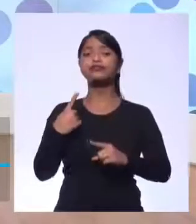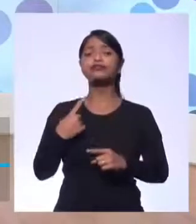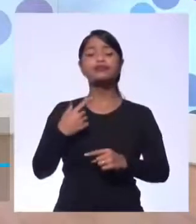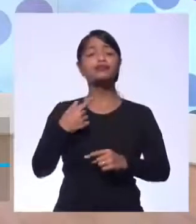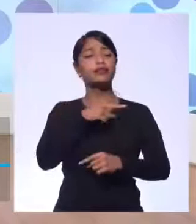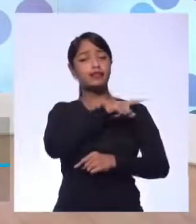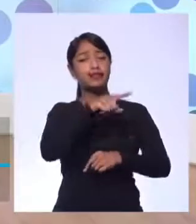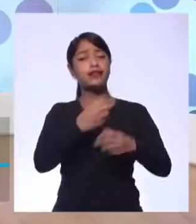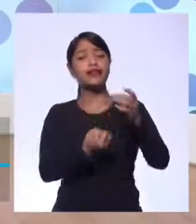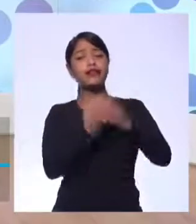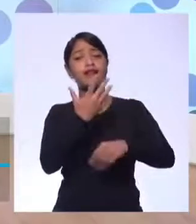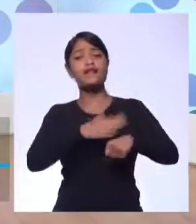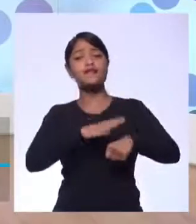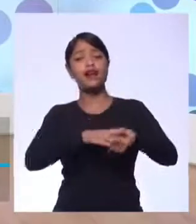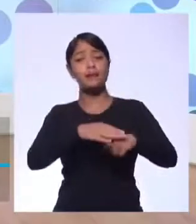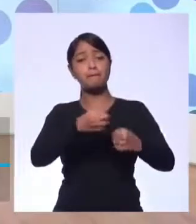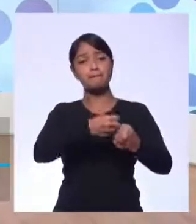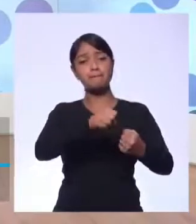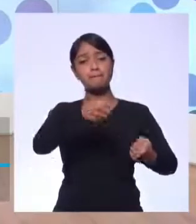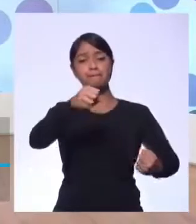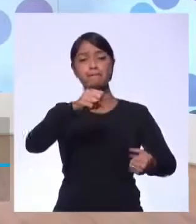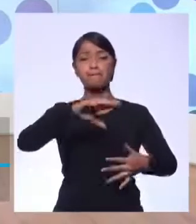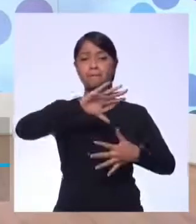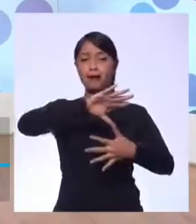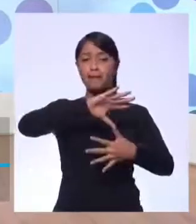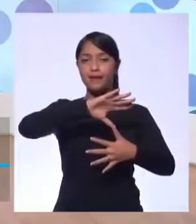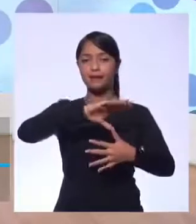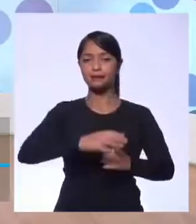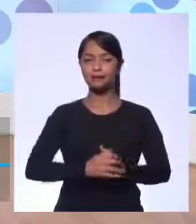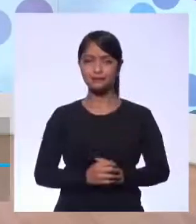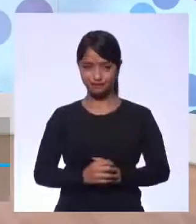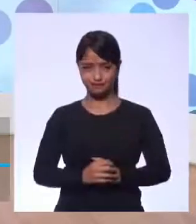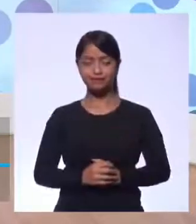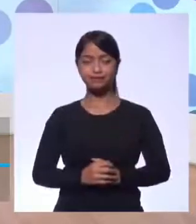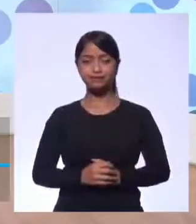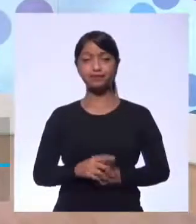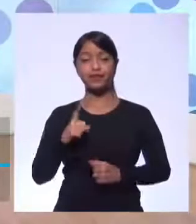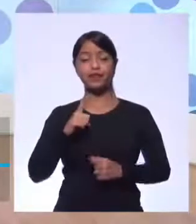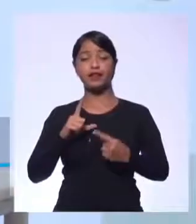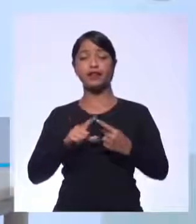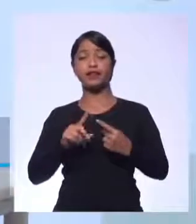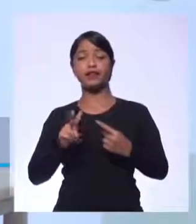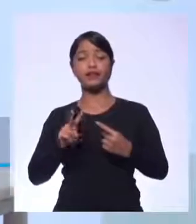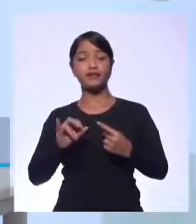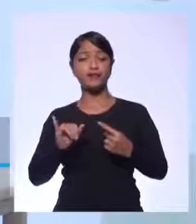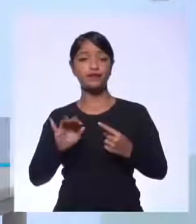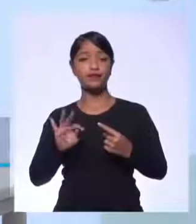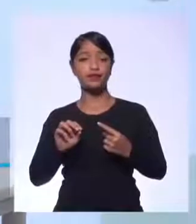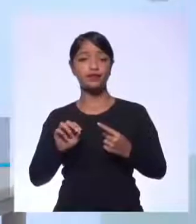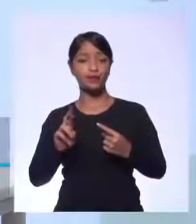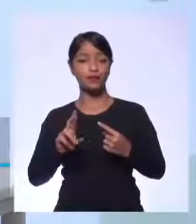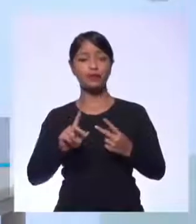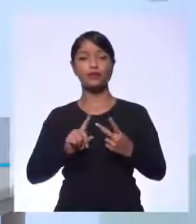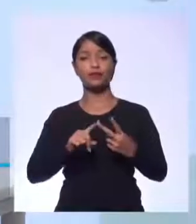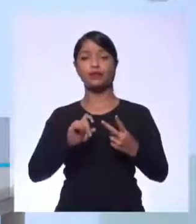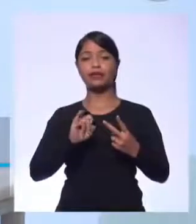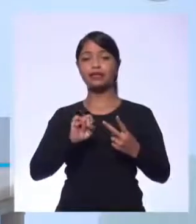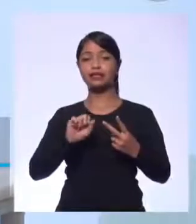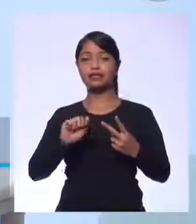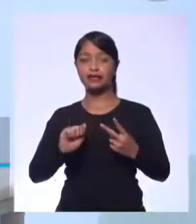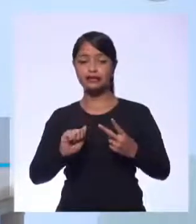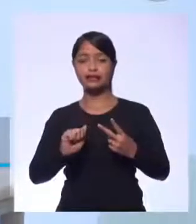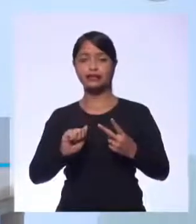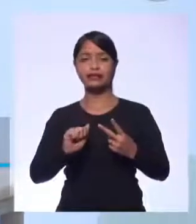muitos fazem isso, hein? Isso. Vitor inspira. Vitor Tem inspira. o lettering também. A Isa também é do oitavo, eu acho, se eu não me engano. Ela